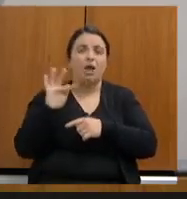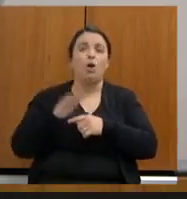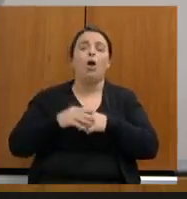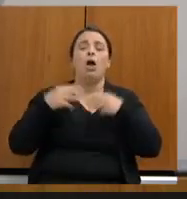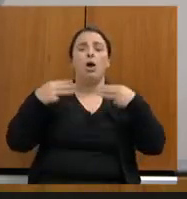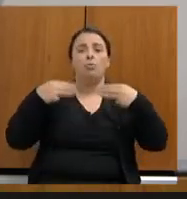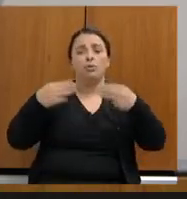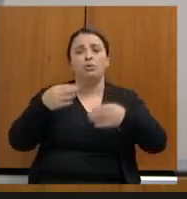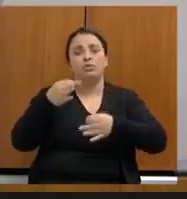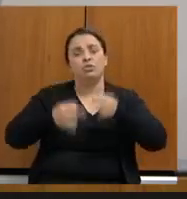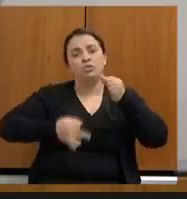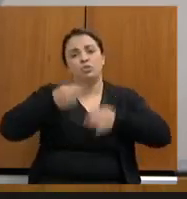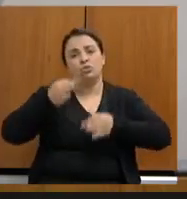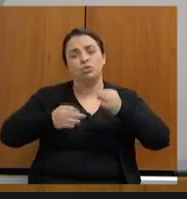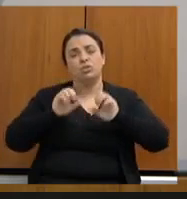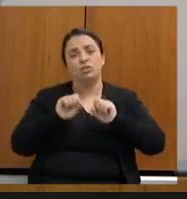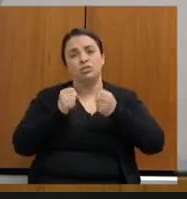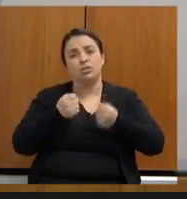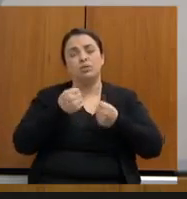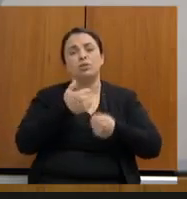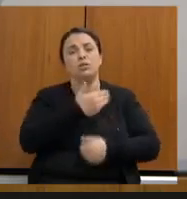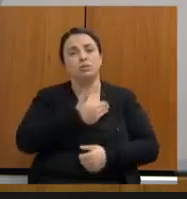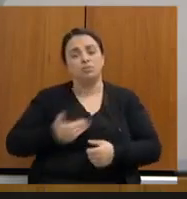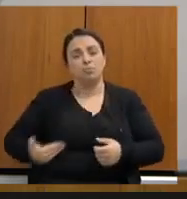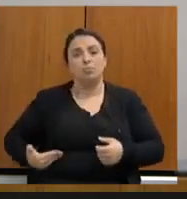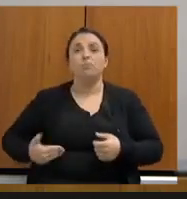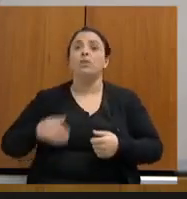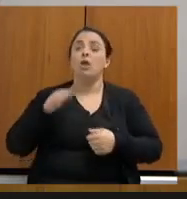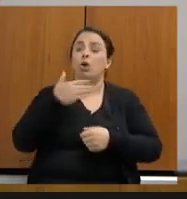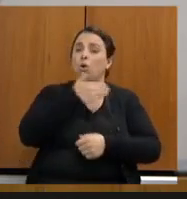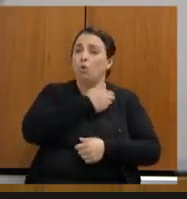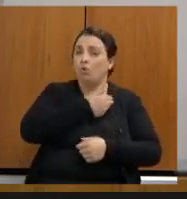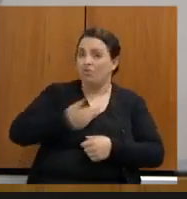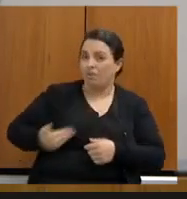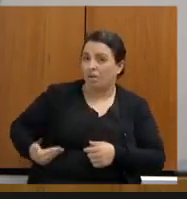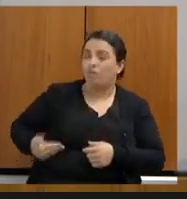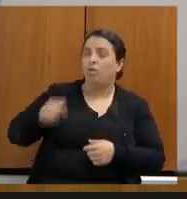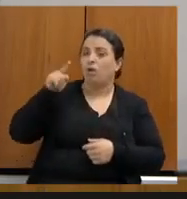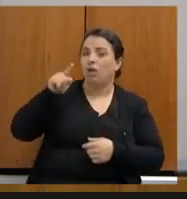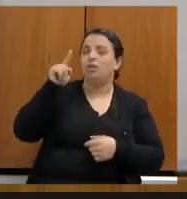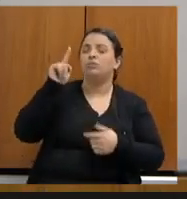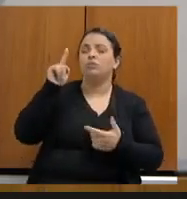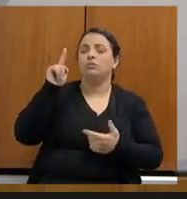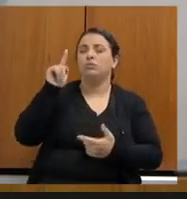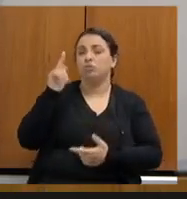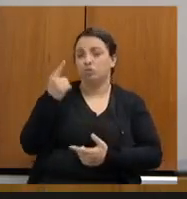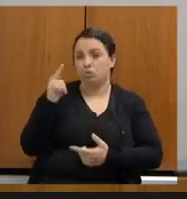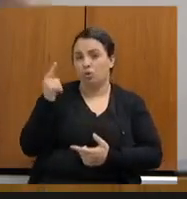Pública ao governador do Estado de Goiás Ronaldo Caiado